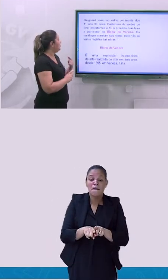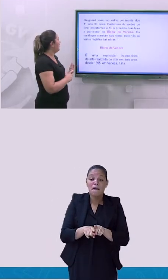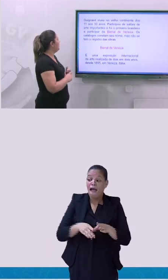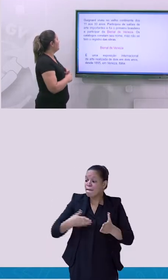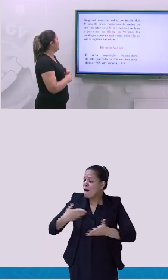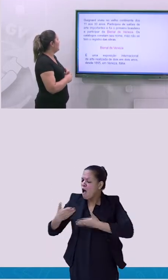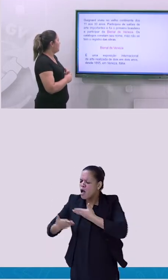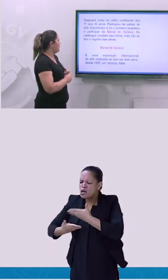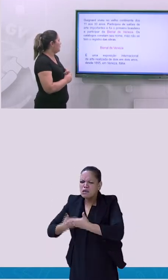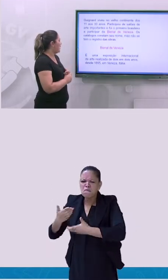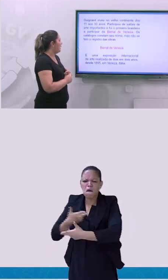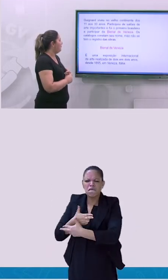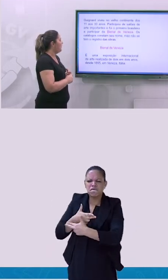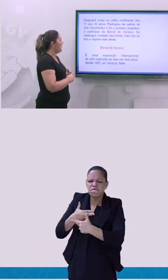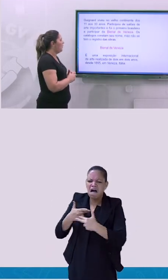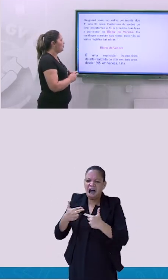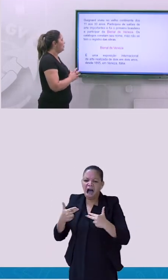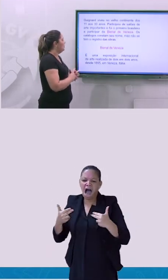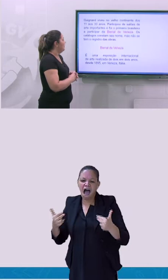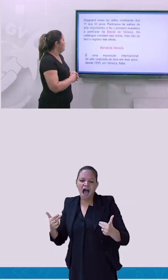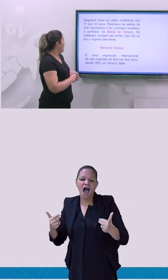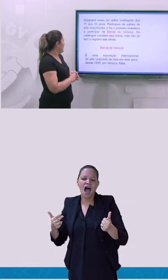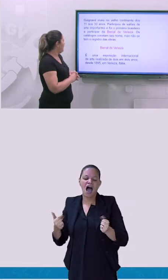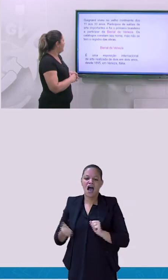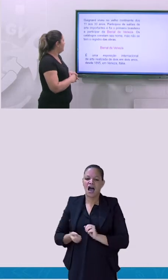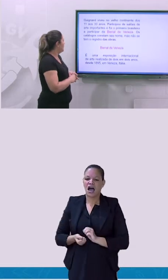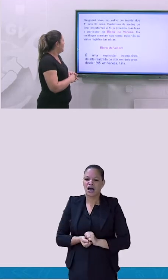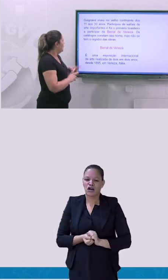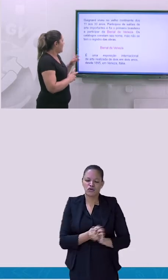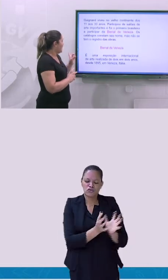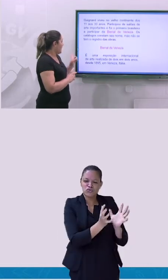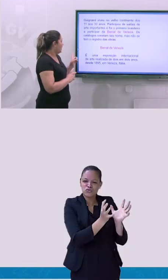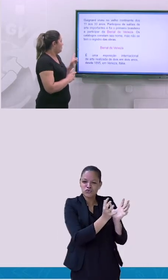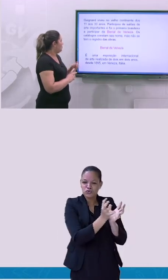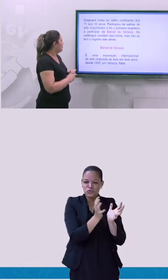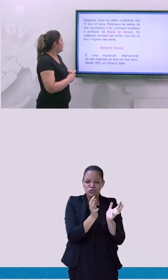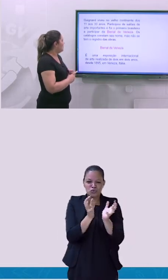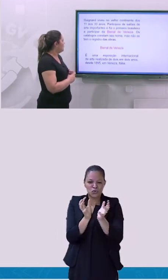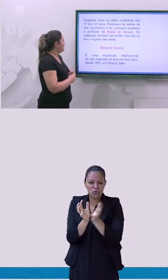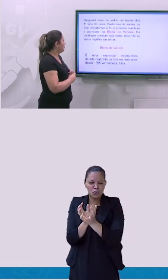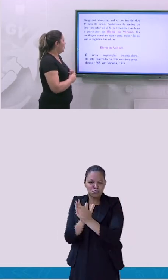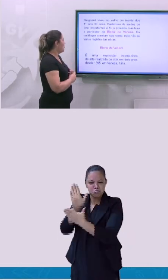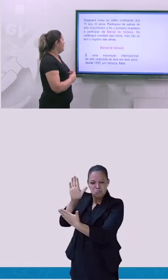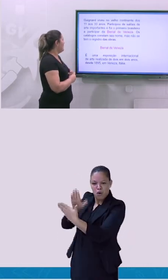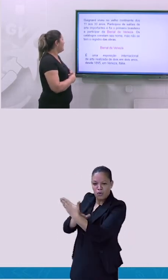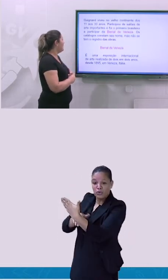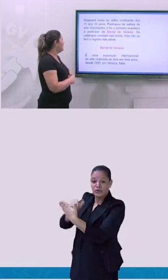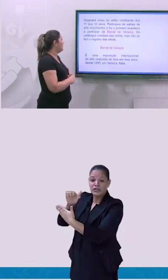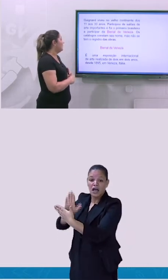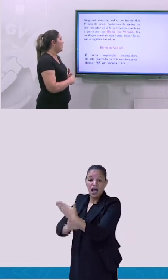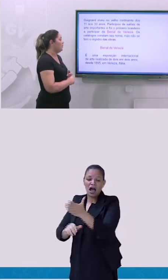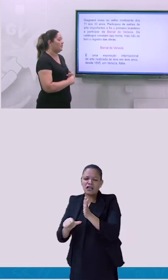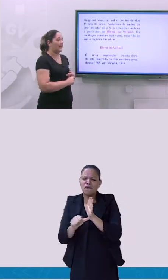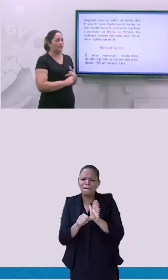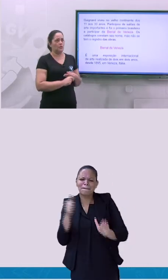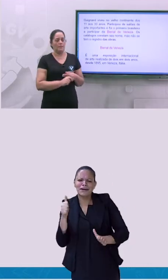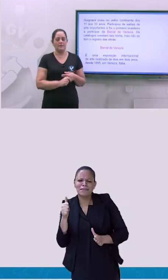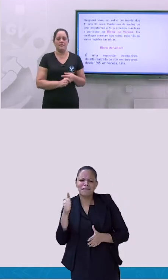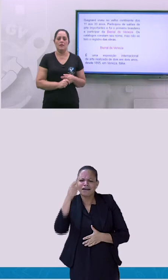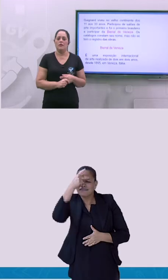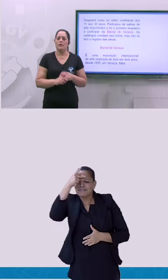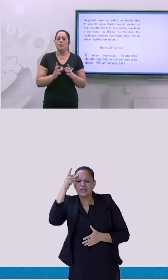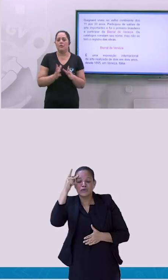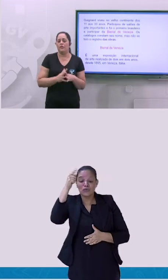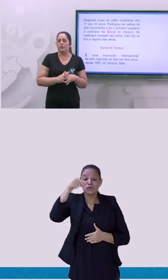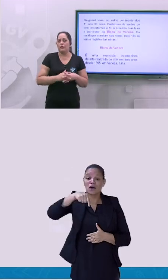foi o primeiro brasileiro a participar da Bienal de Veneza. Os catálogos constam seu nome, mas não se tem um registro das